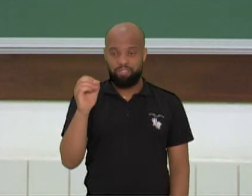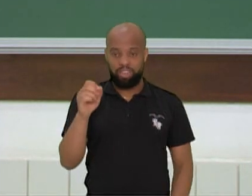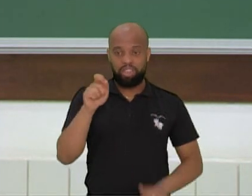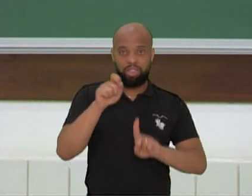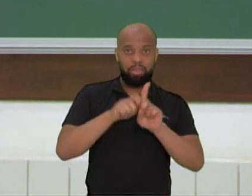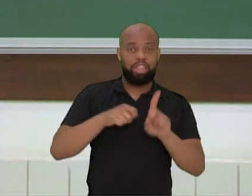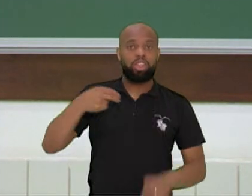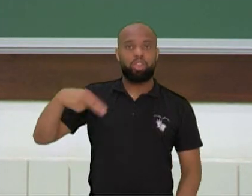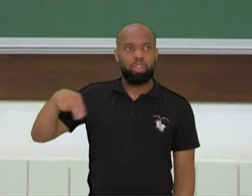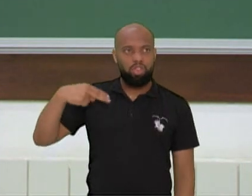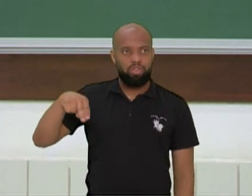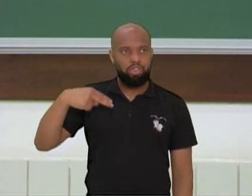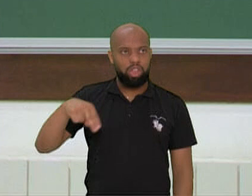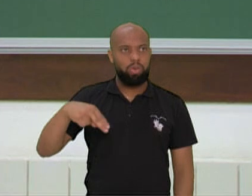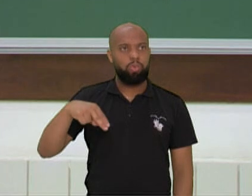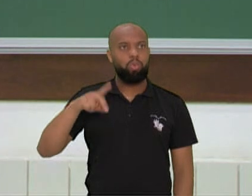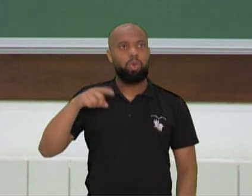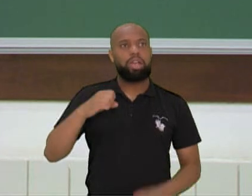de